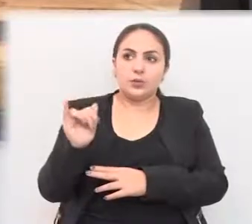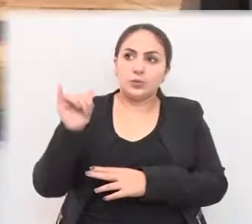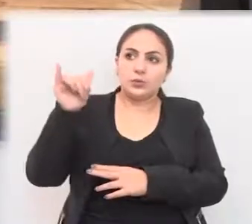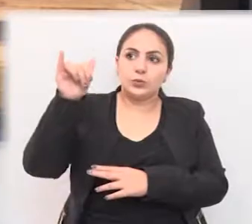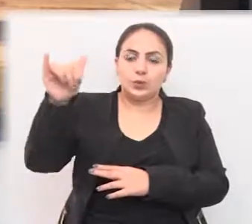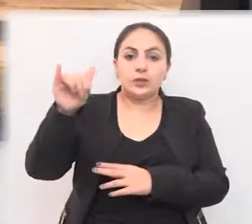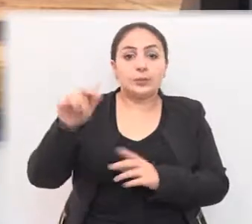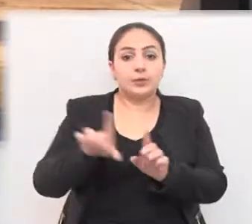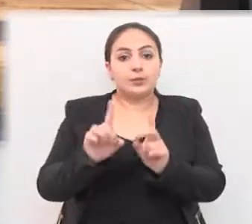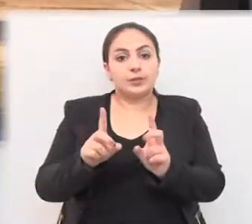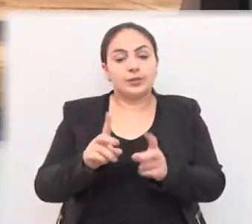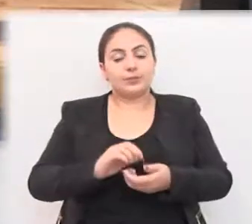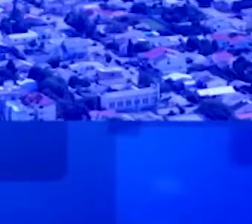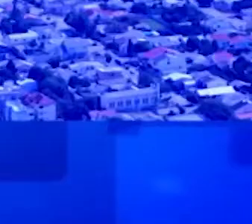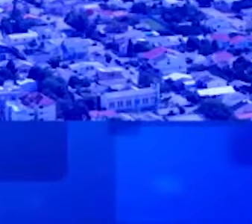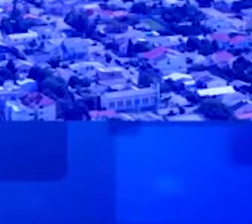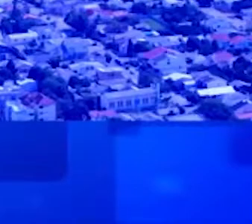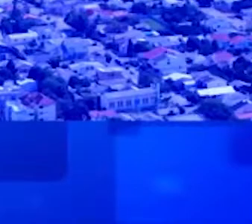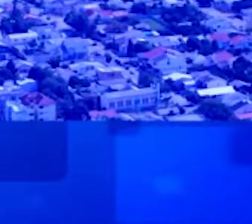Jornal da Câmara já está no ar.